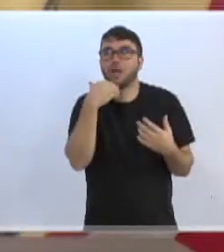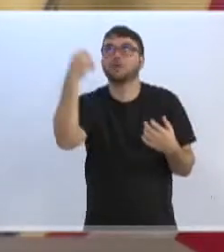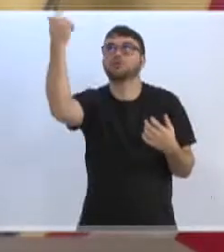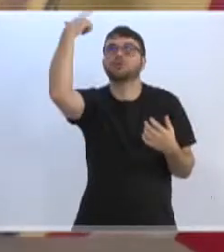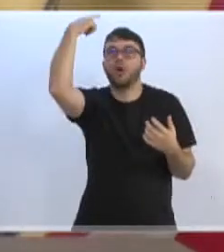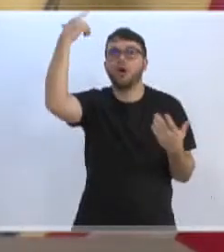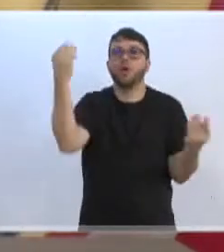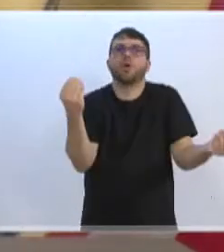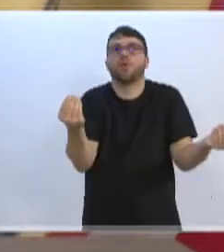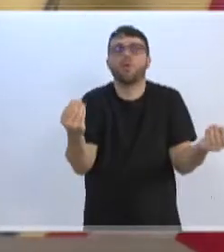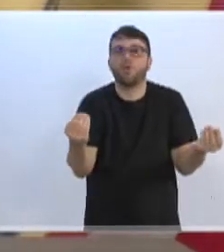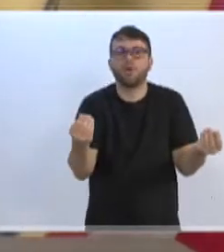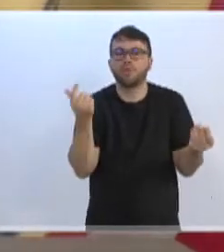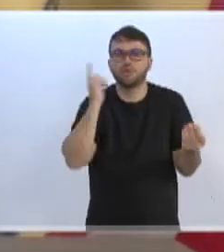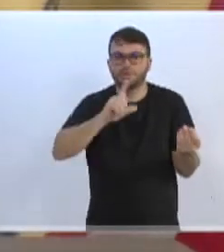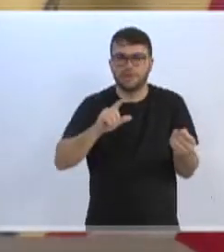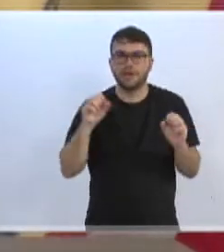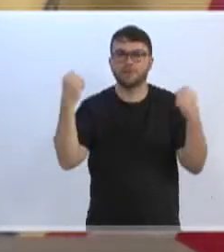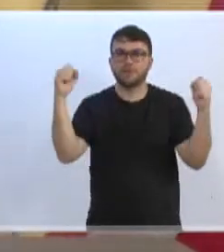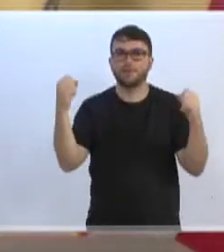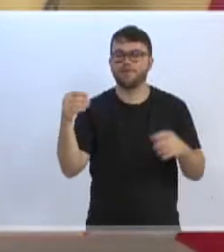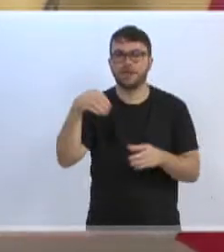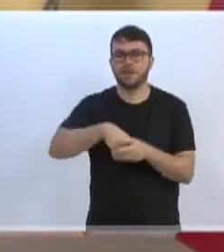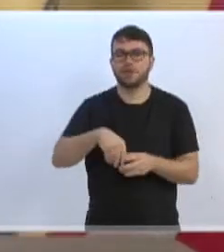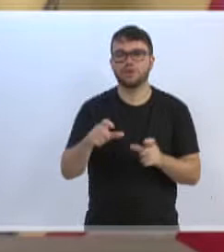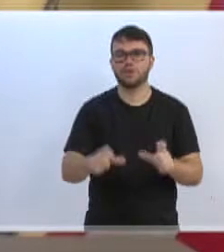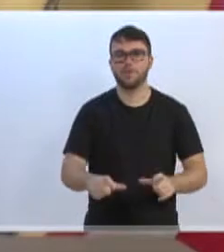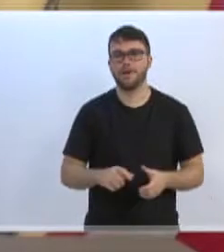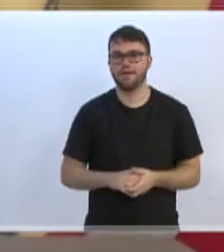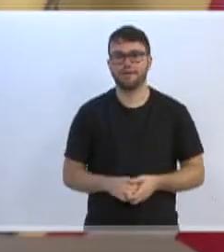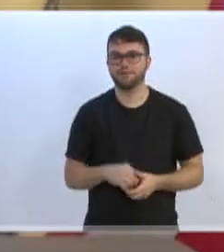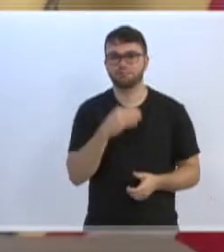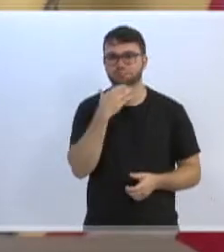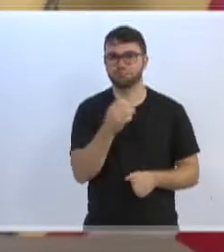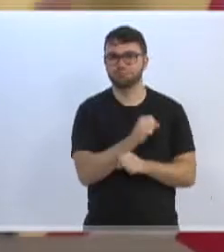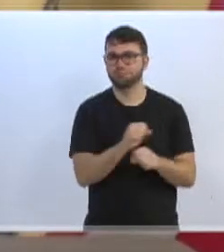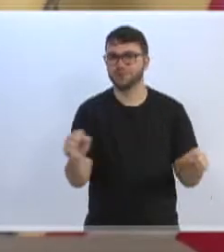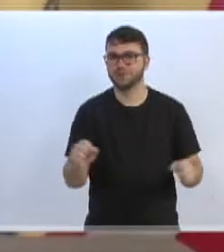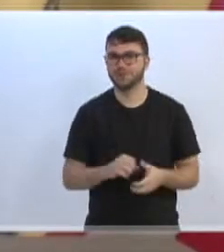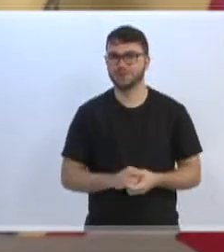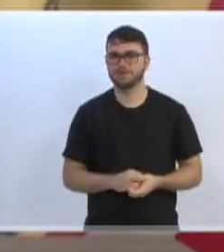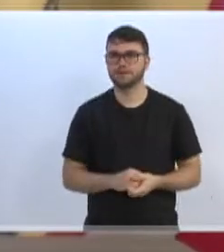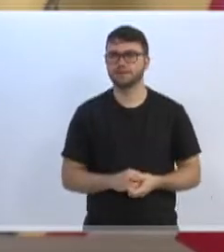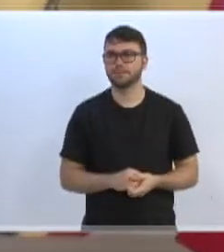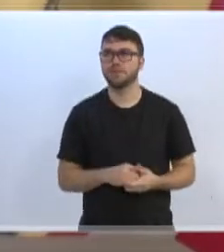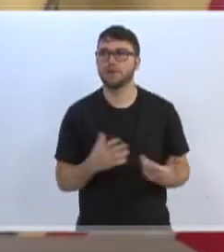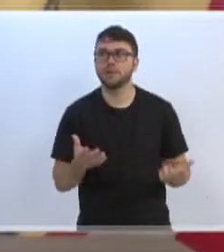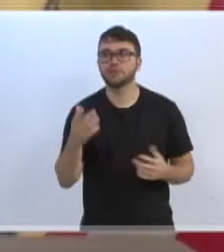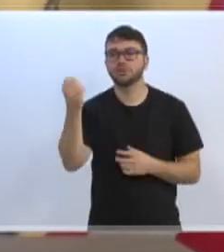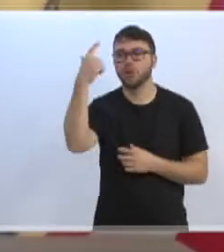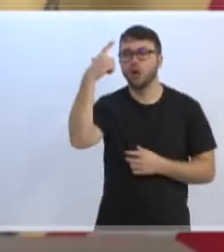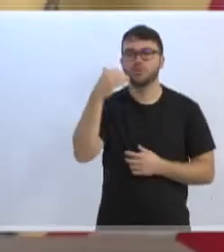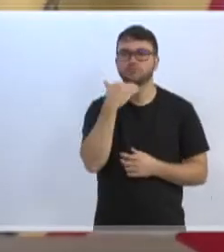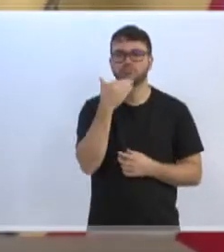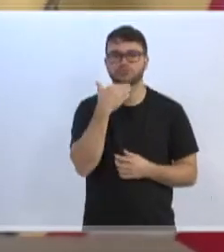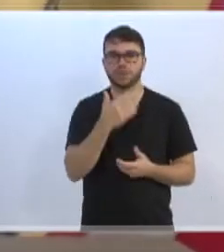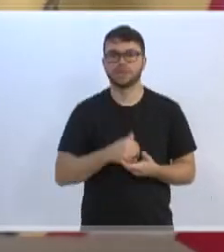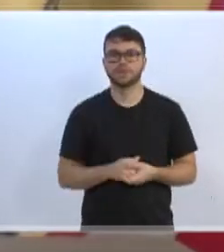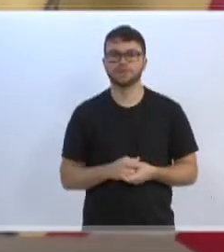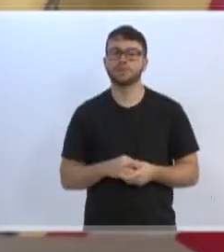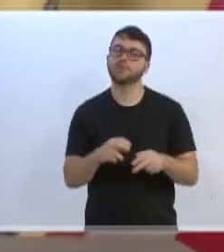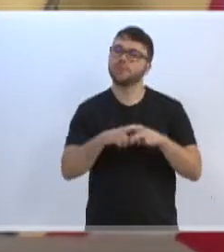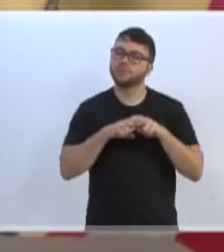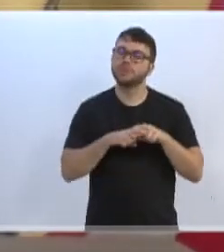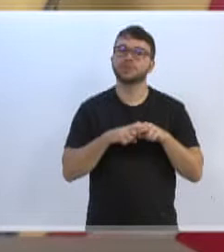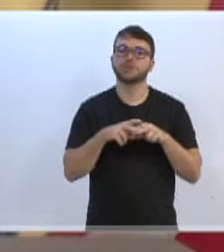não tem quem consiga fazer educação física nem imagina o sol bate direto ali e não tem condições na gente então vamos